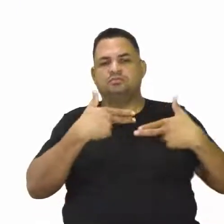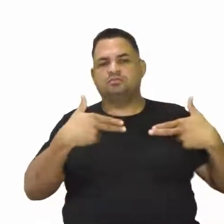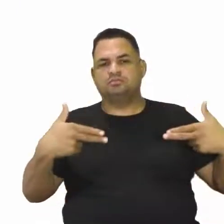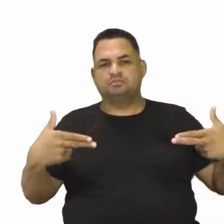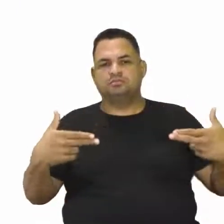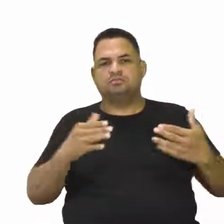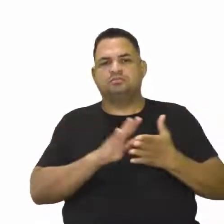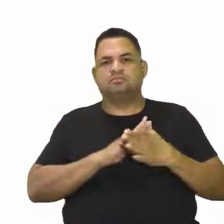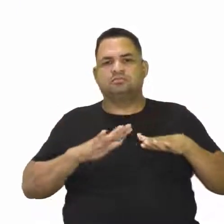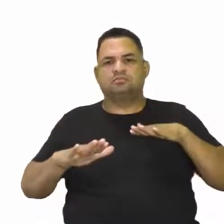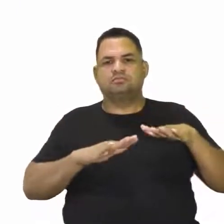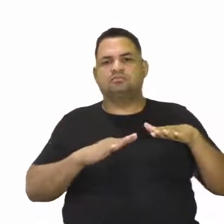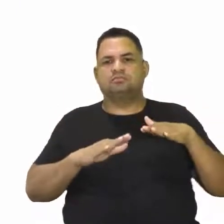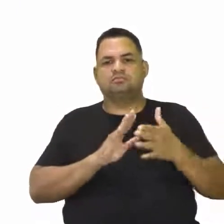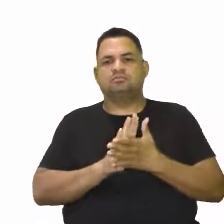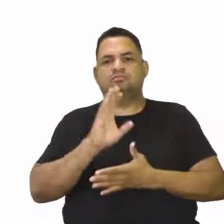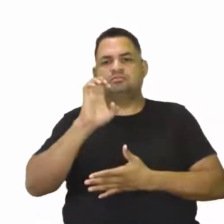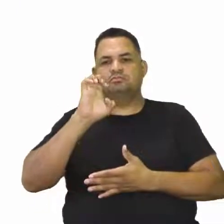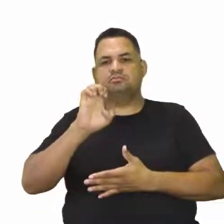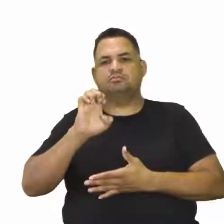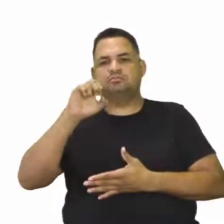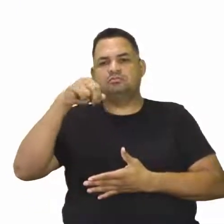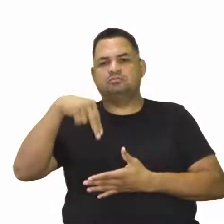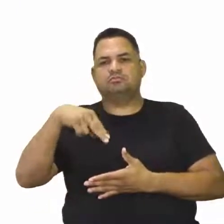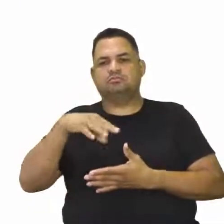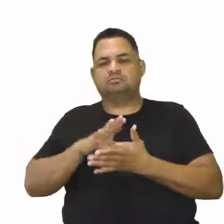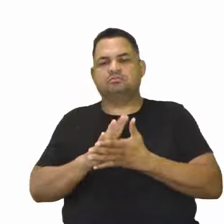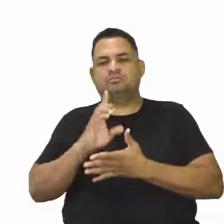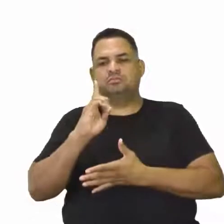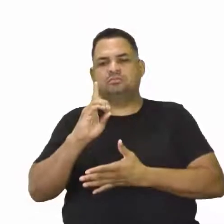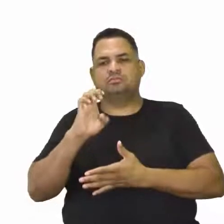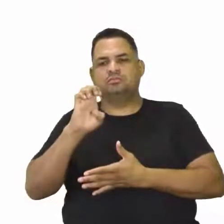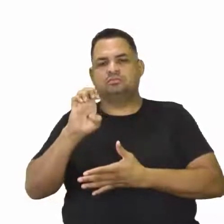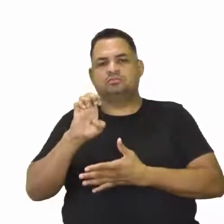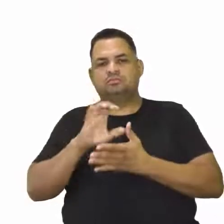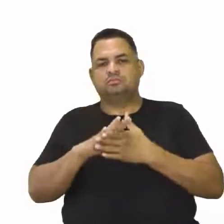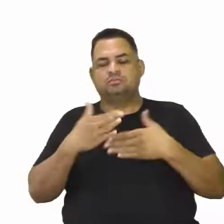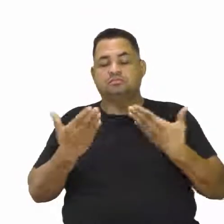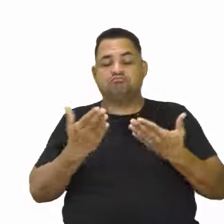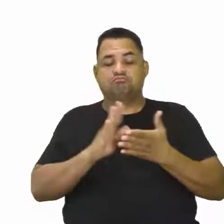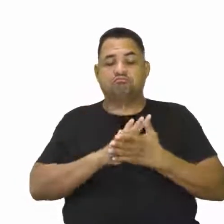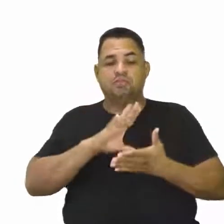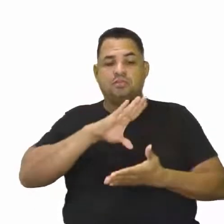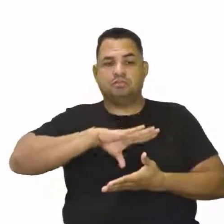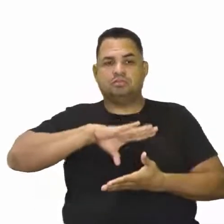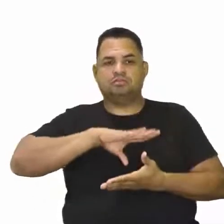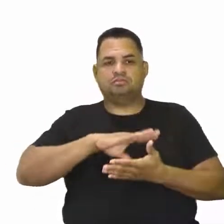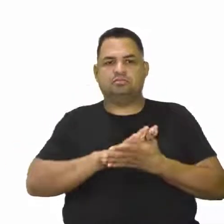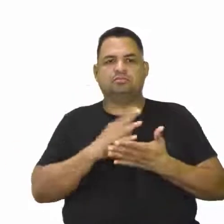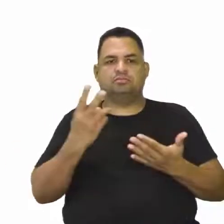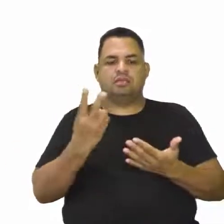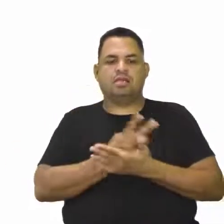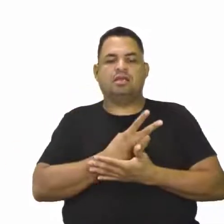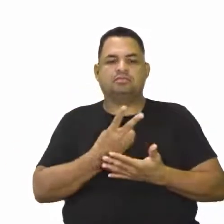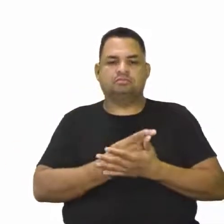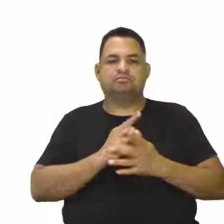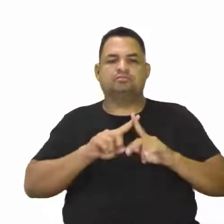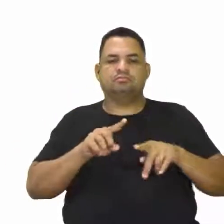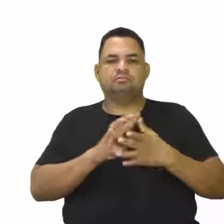movimento, a gente usa em e não de, como a gente faz em língua portuguesa. Tá que bom? também tá errado, mas a gente fala.